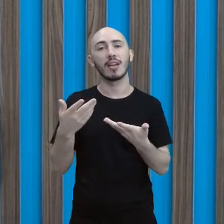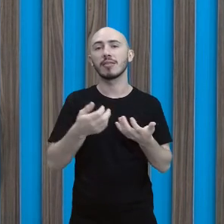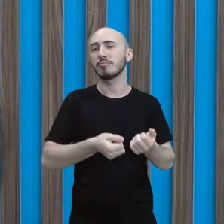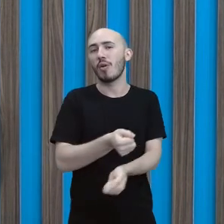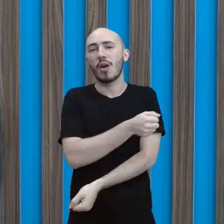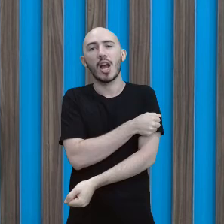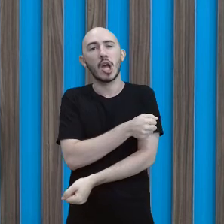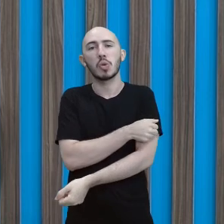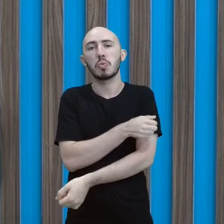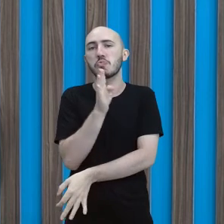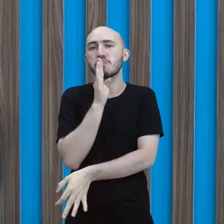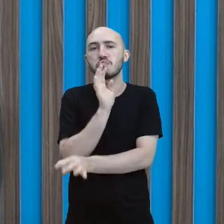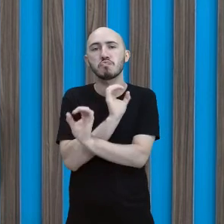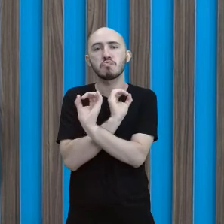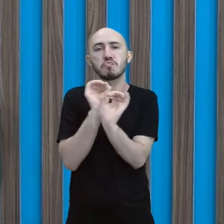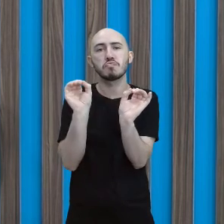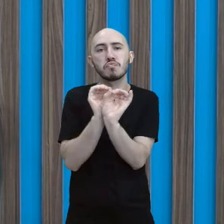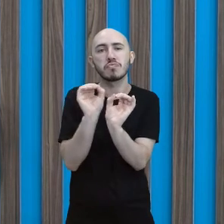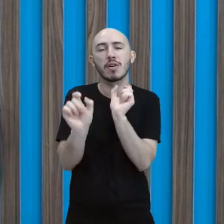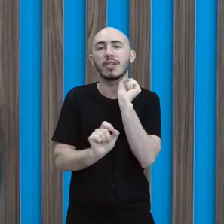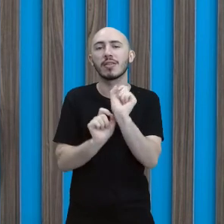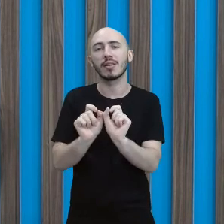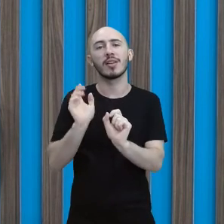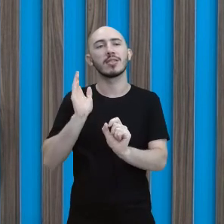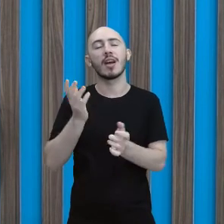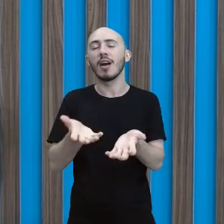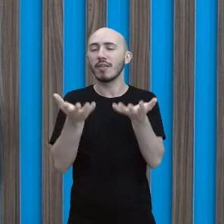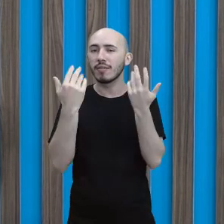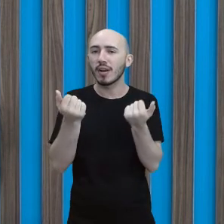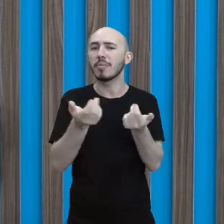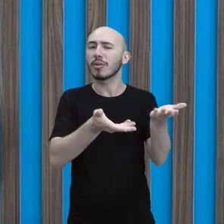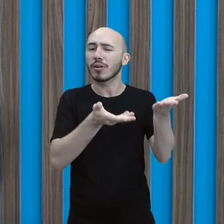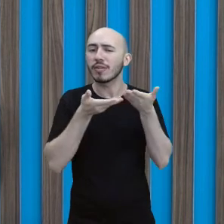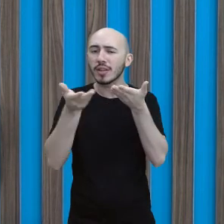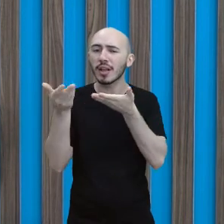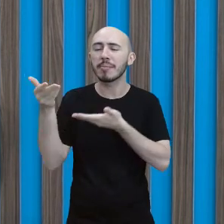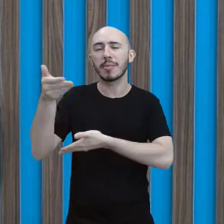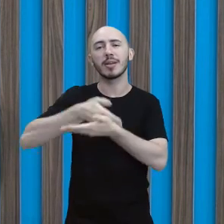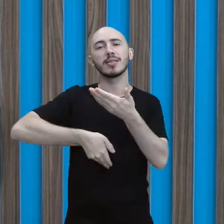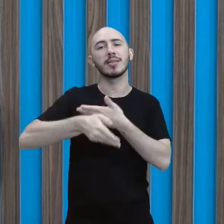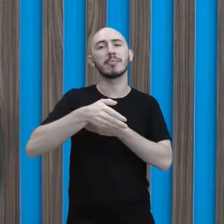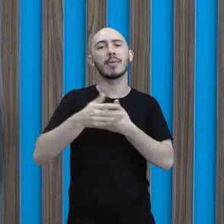está bem caladinho, coloquei bastante. Vamos